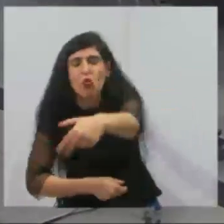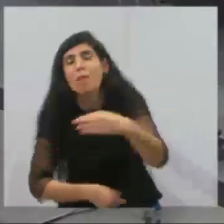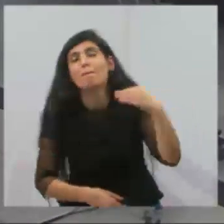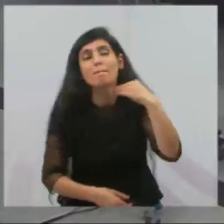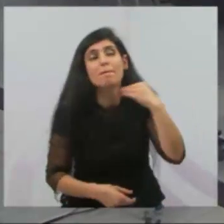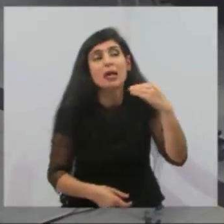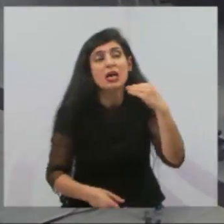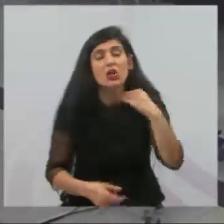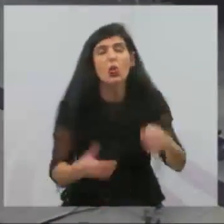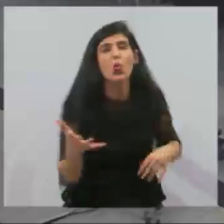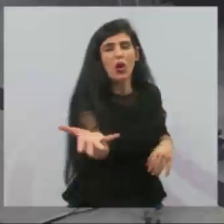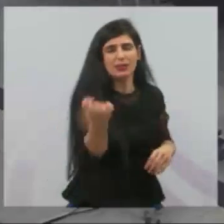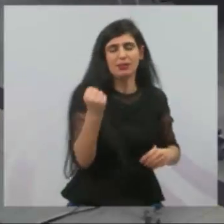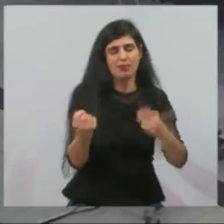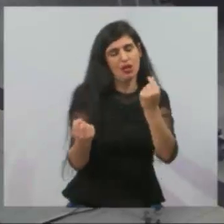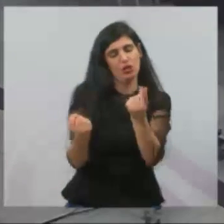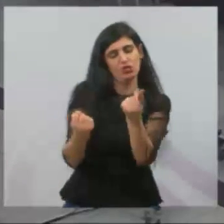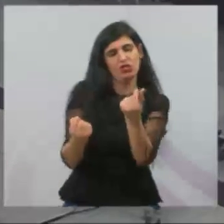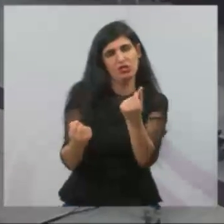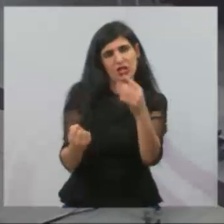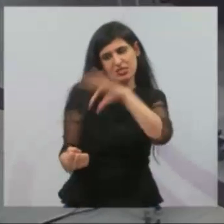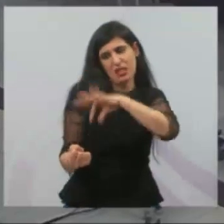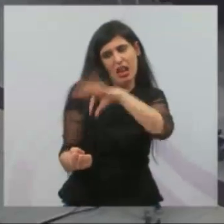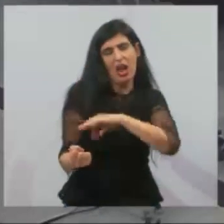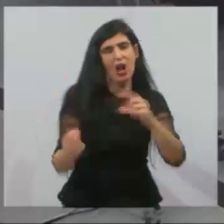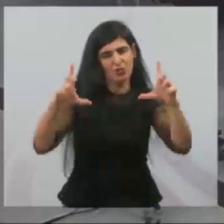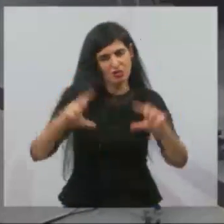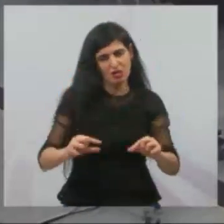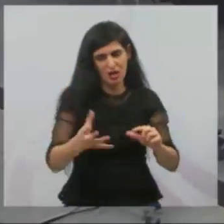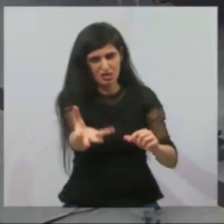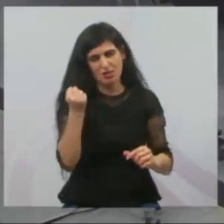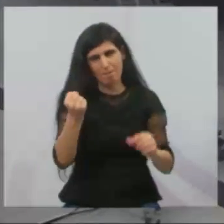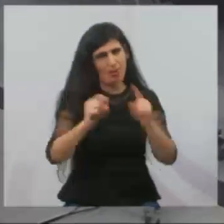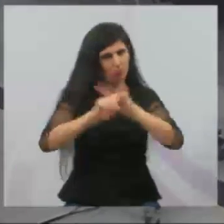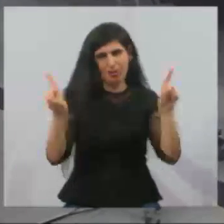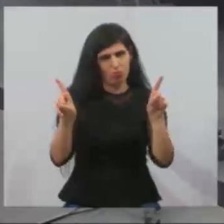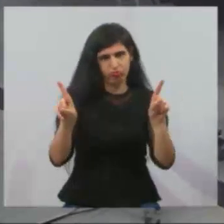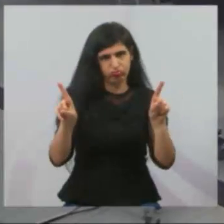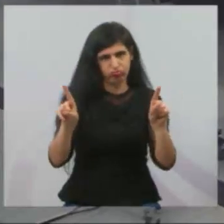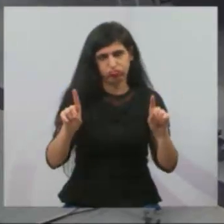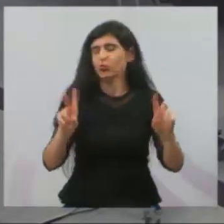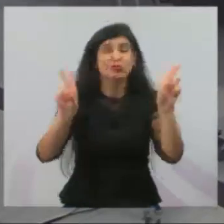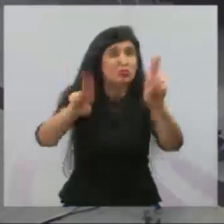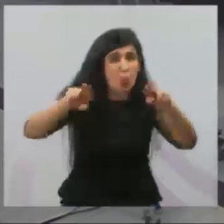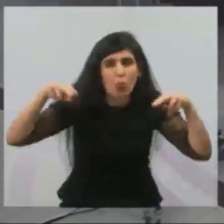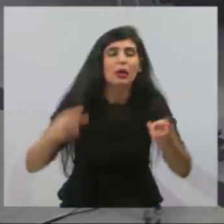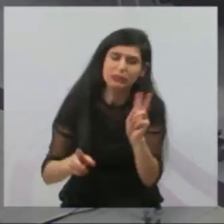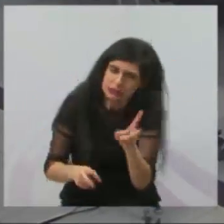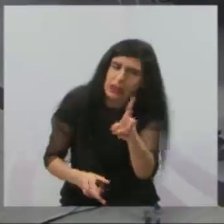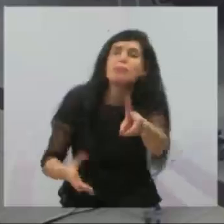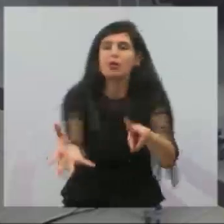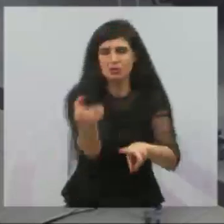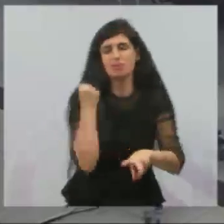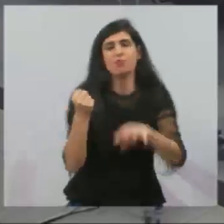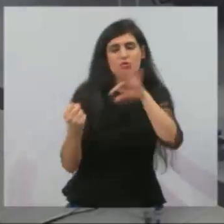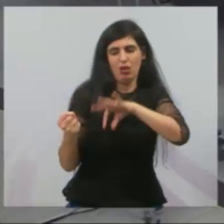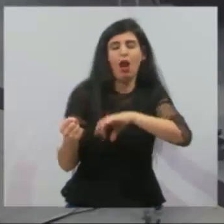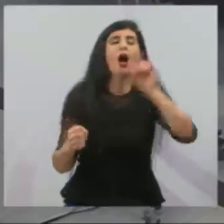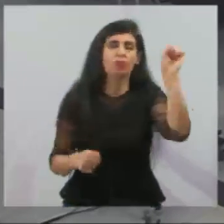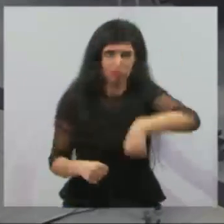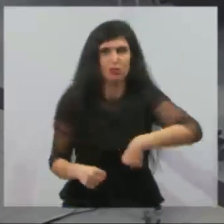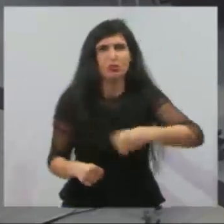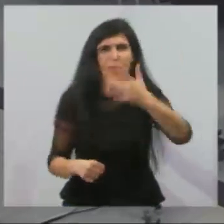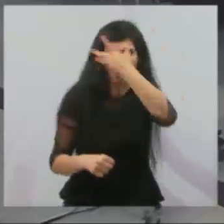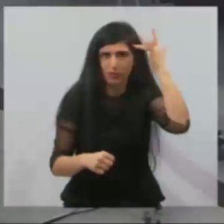casa. Agora vamos fazer um recorte, para que a gente não seja seletivo com a história. E o governo que não